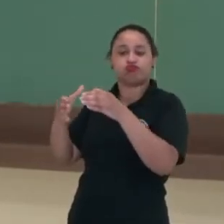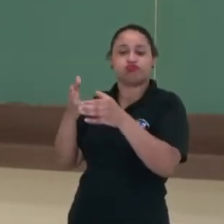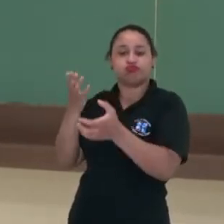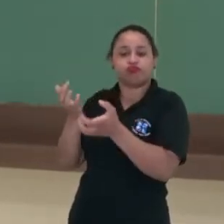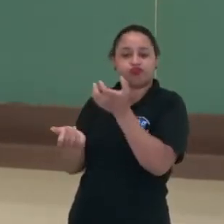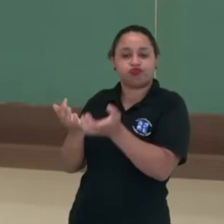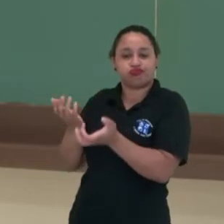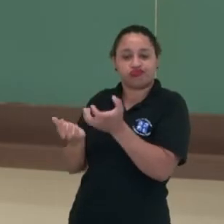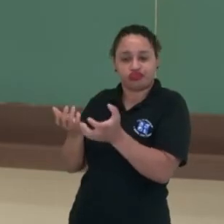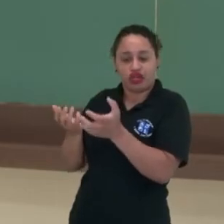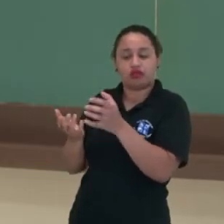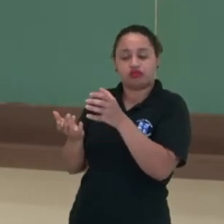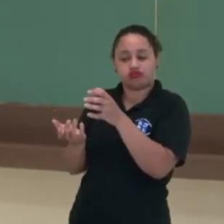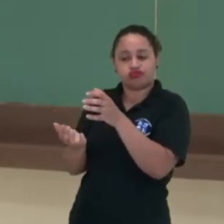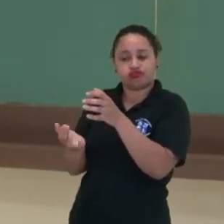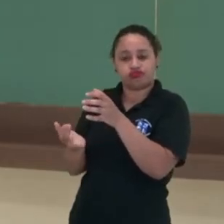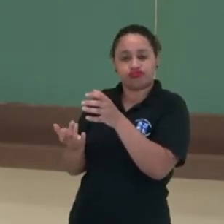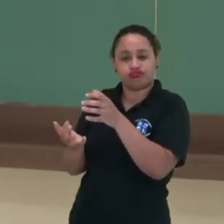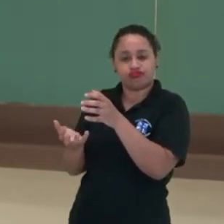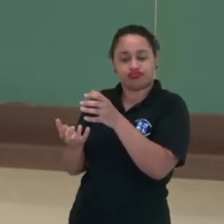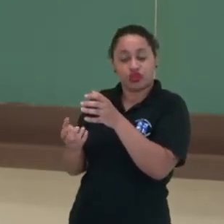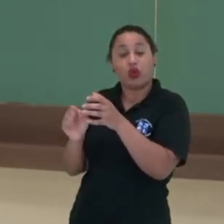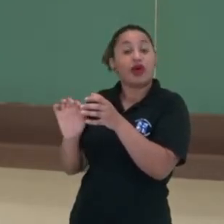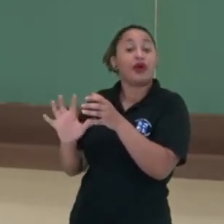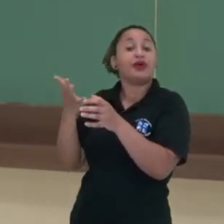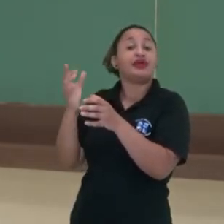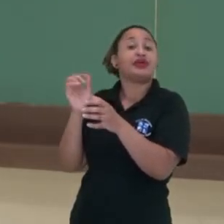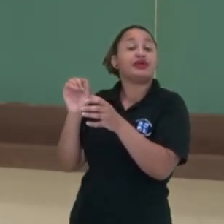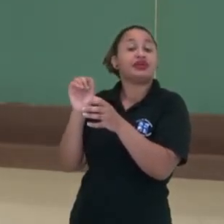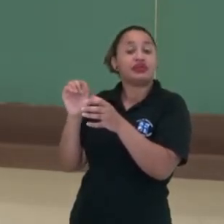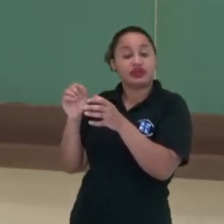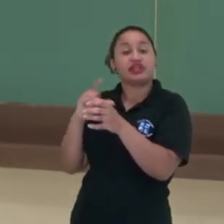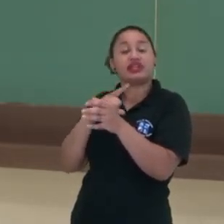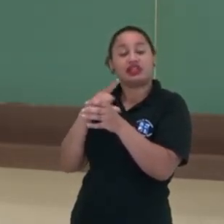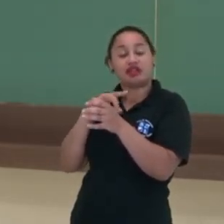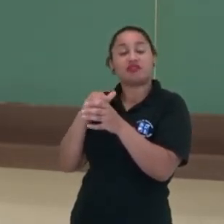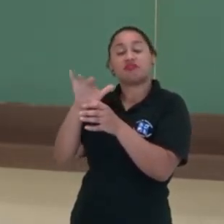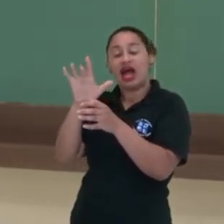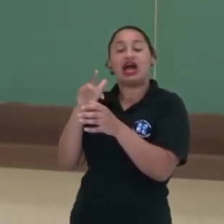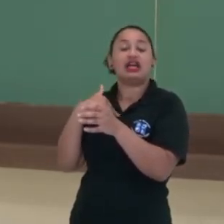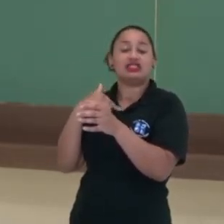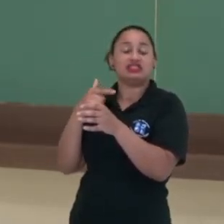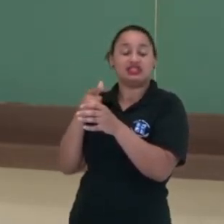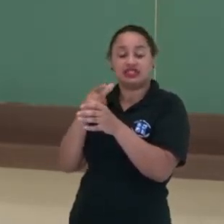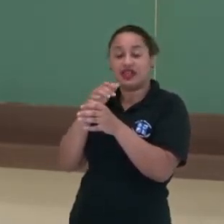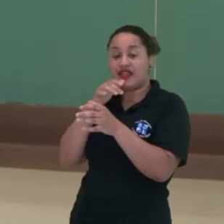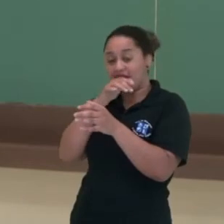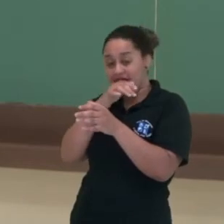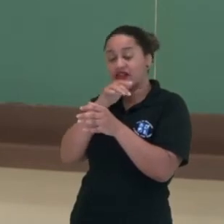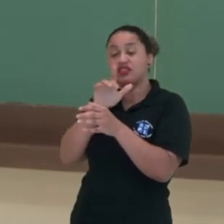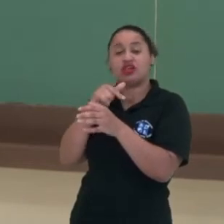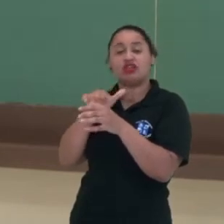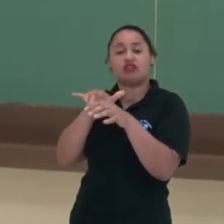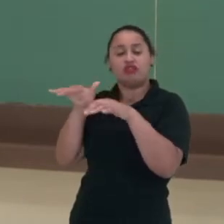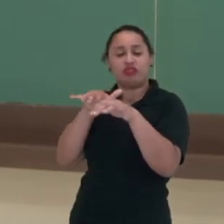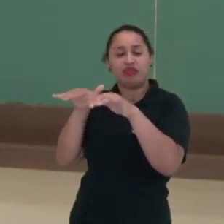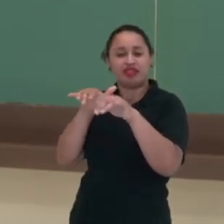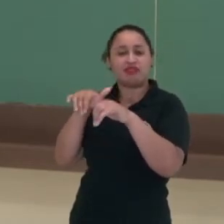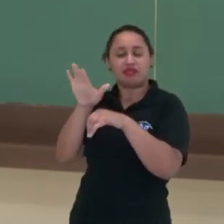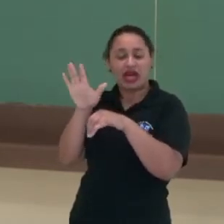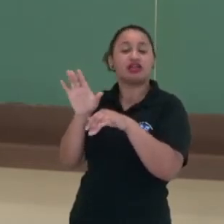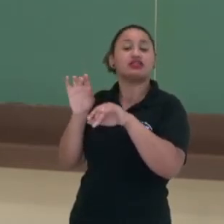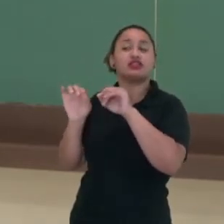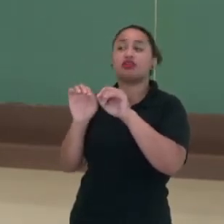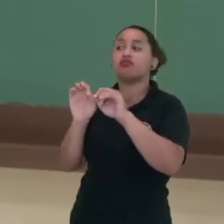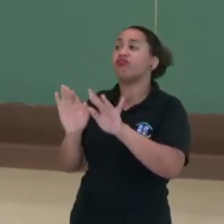e ligar o fogão lá, o que vai acontecer? Ela vai ganhar mais calor, elas vão se agitar e separar mais e elas